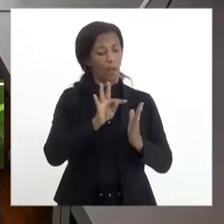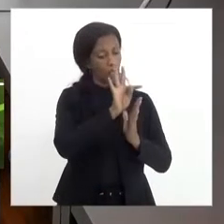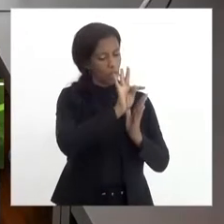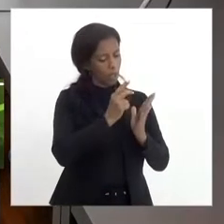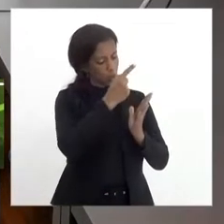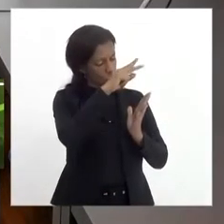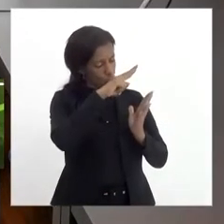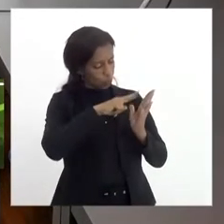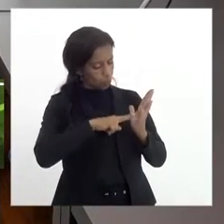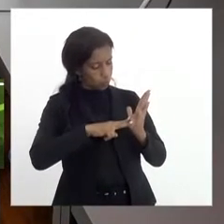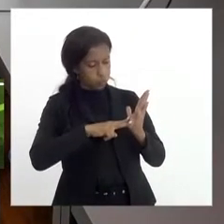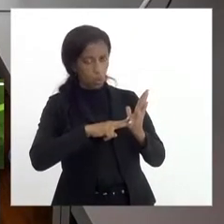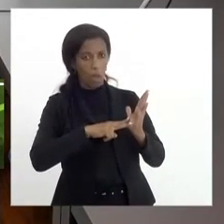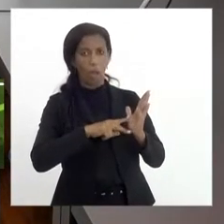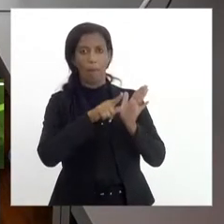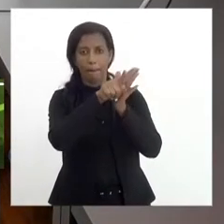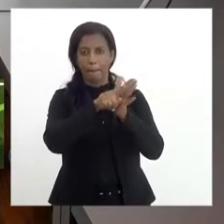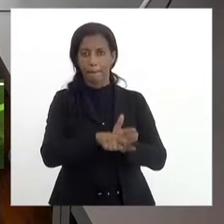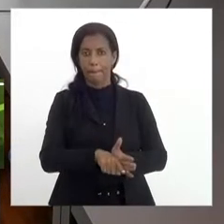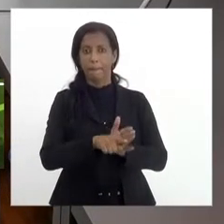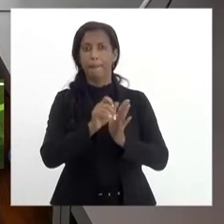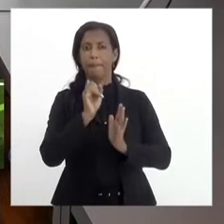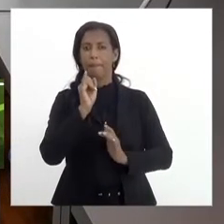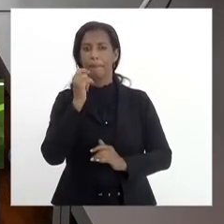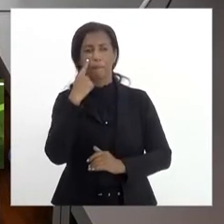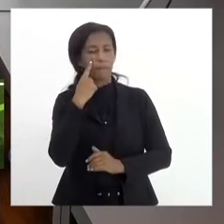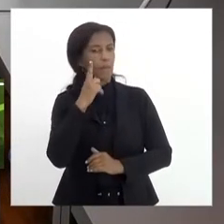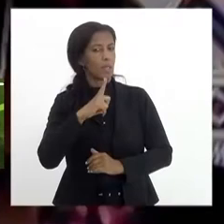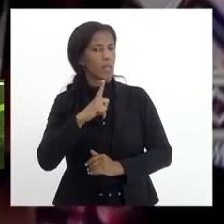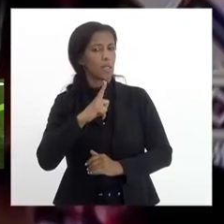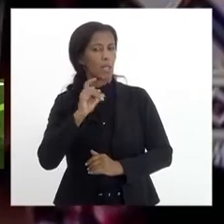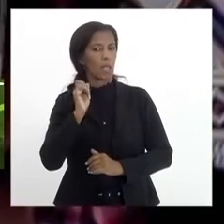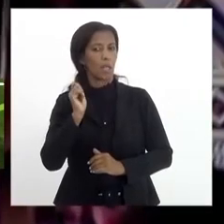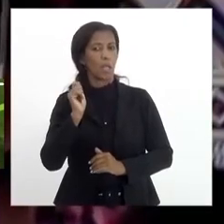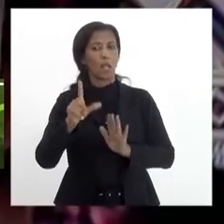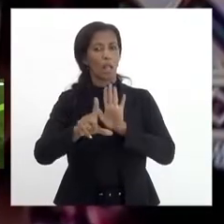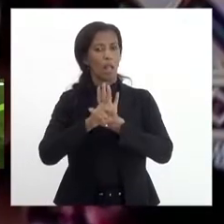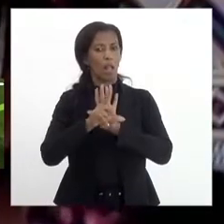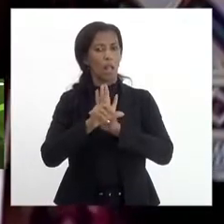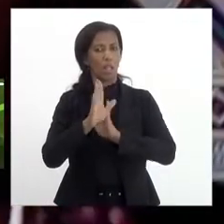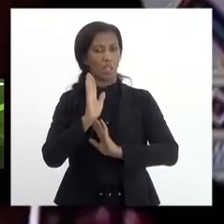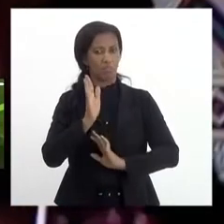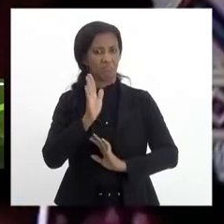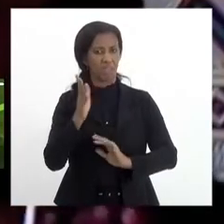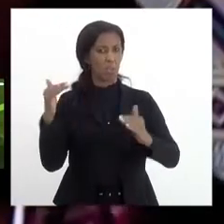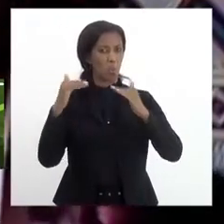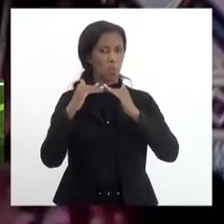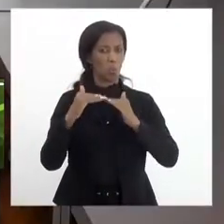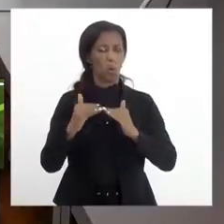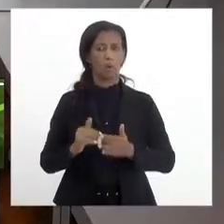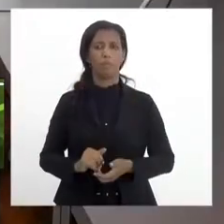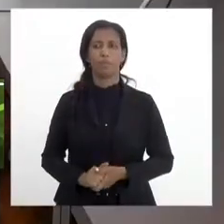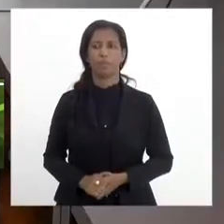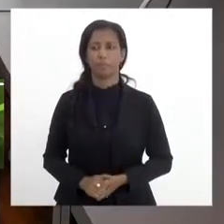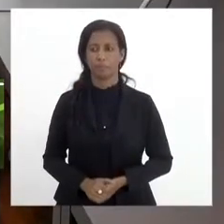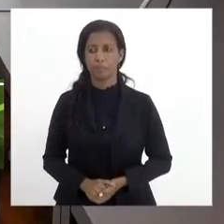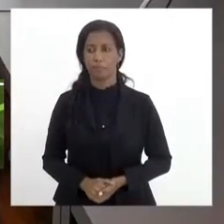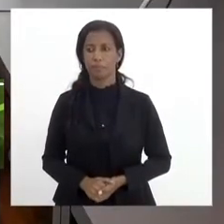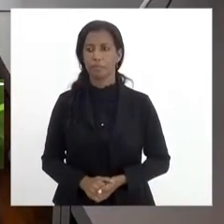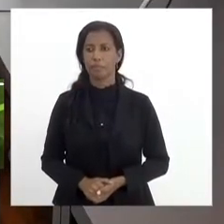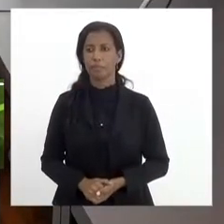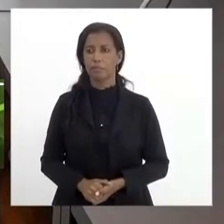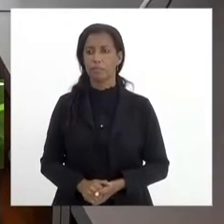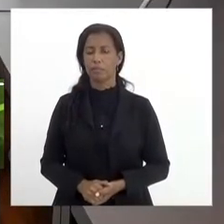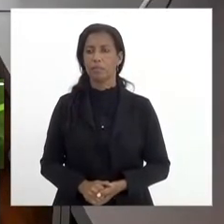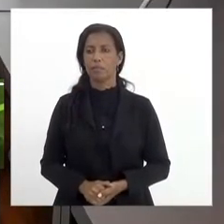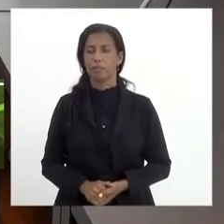não uma lei já existente. Eu acredito que o deputado Valdec também pediu. Deputado Valdec pediu vista? Não, pode deixar a deputada